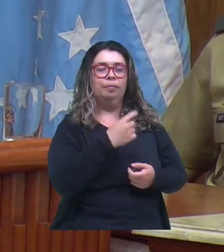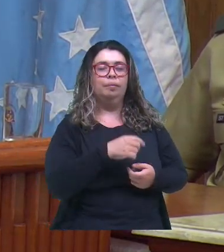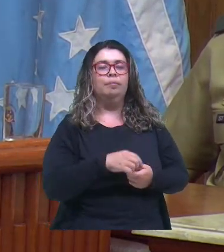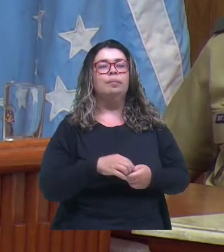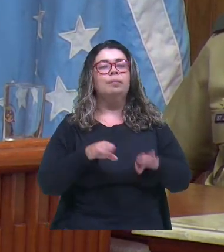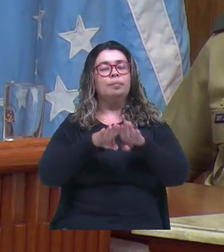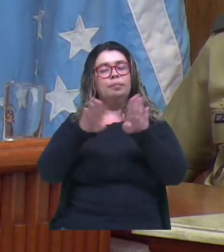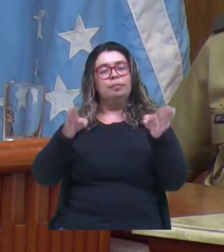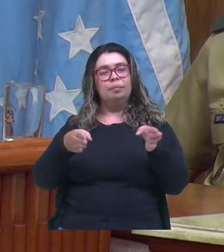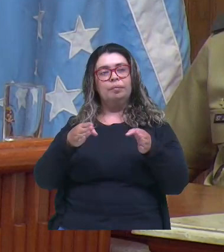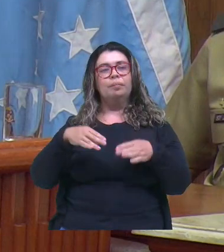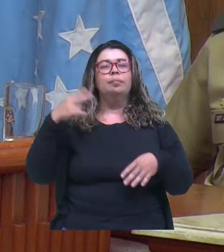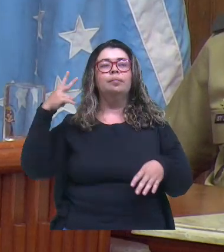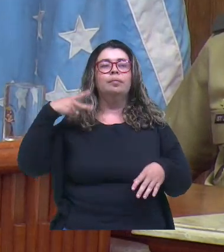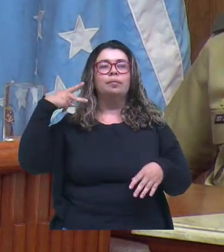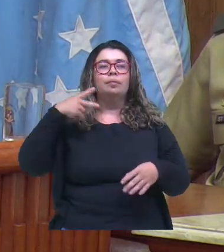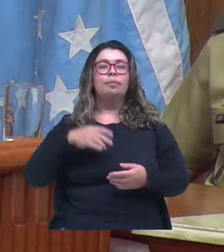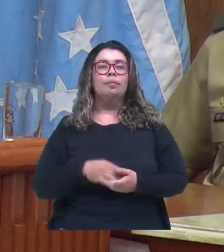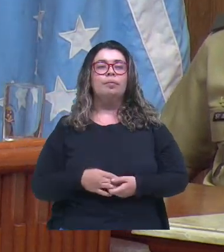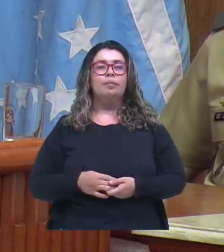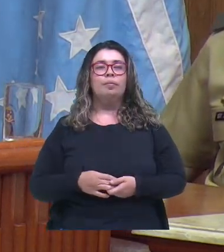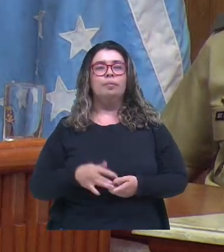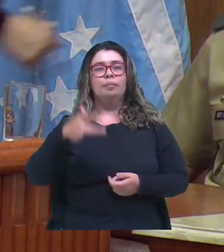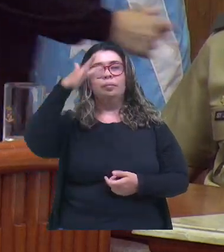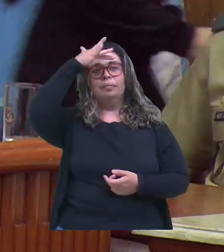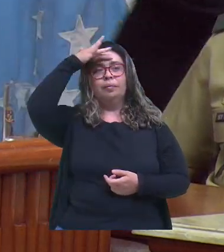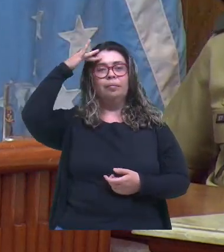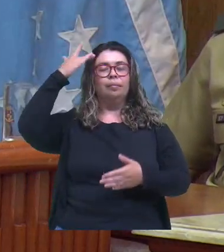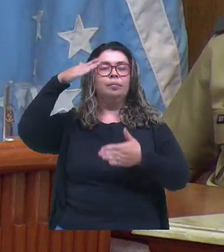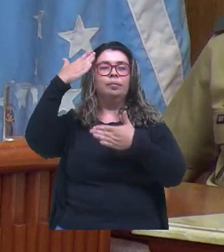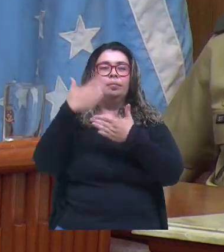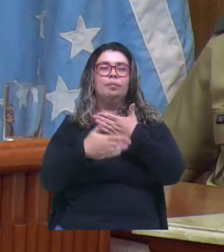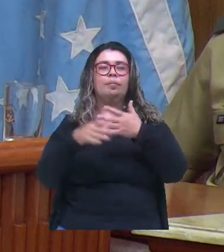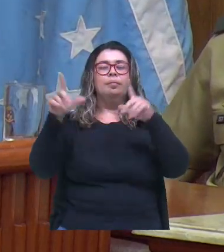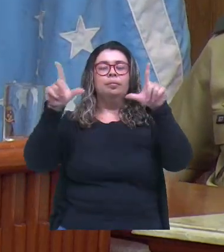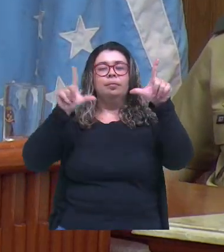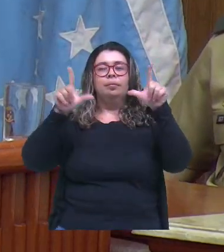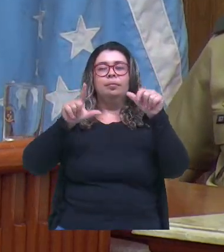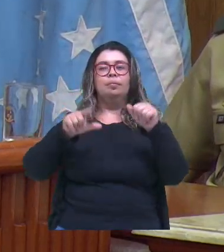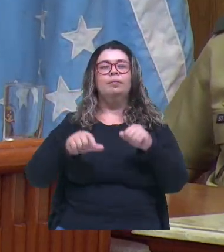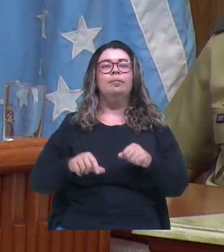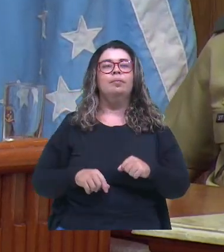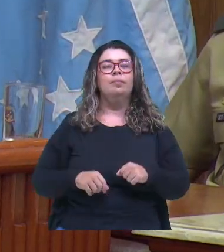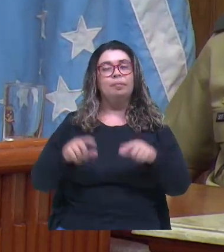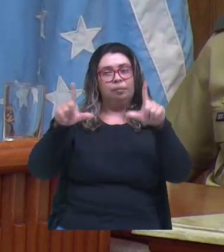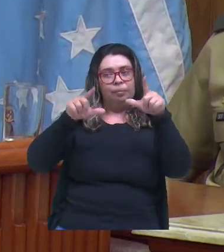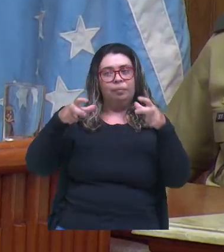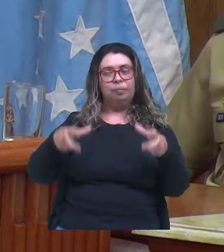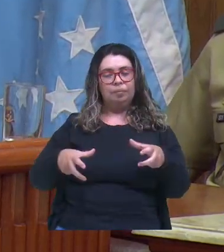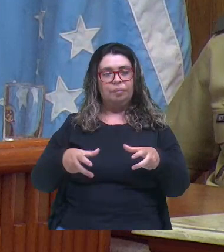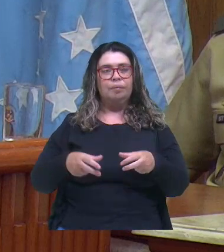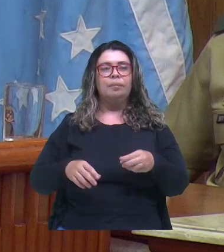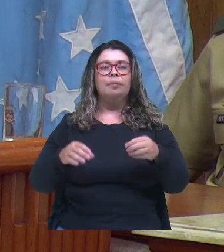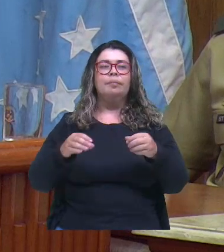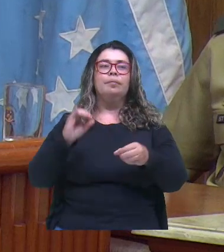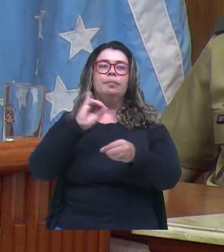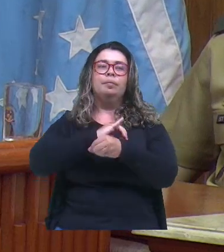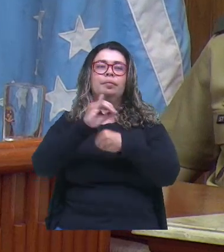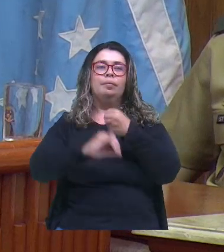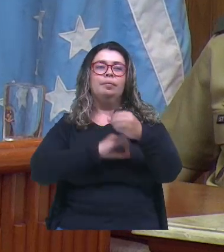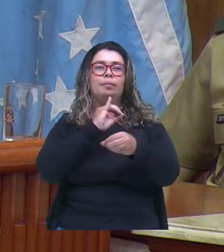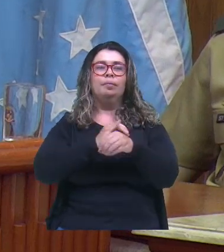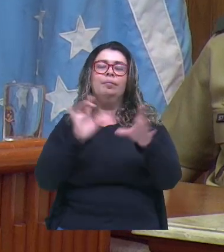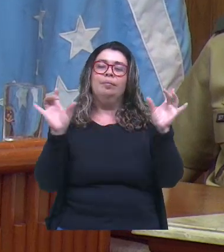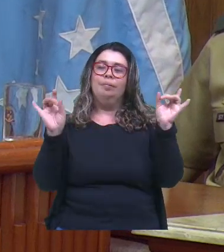nobres vereadores, o público aqui presente que nos assiste pela TV Câmara, pelas redes sociais, e de maneira muito